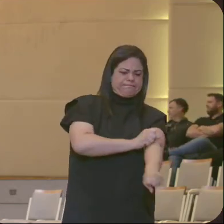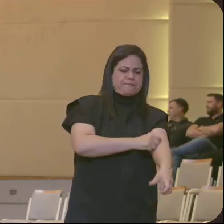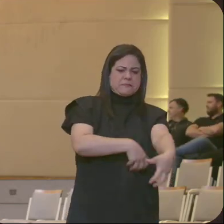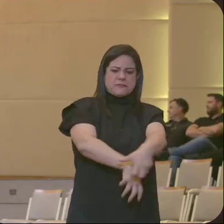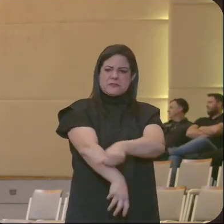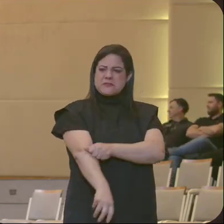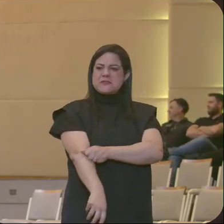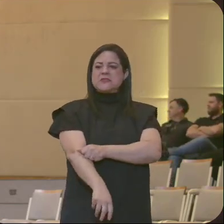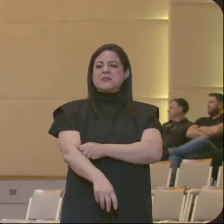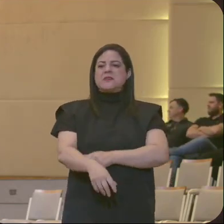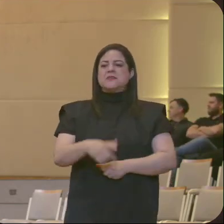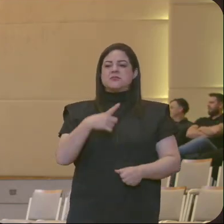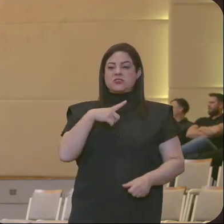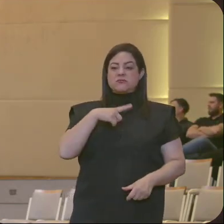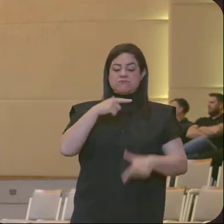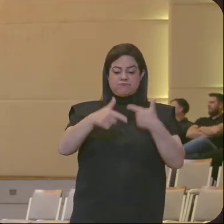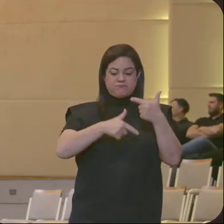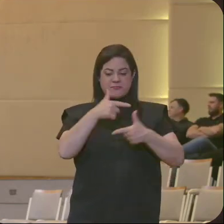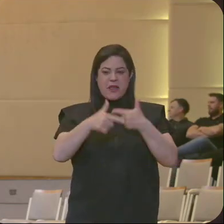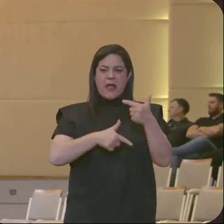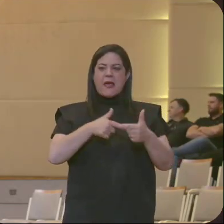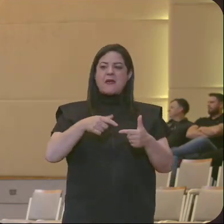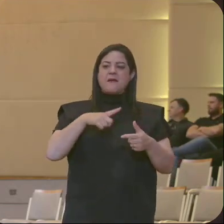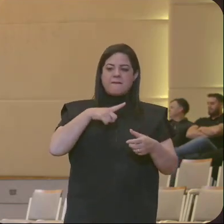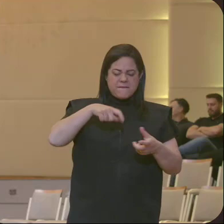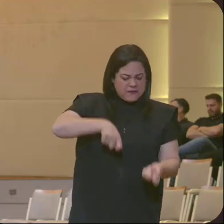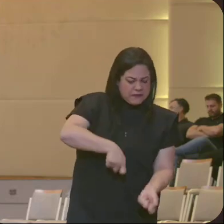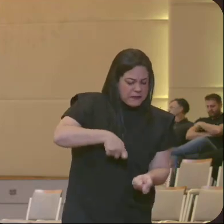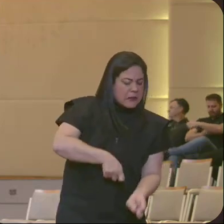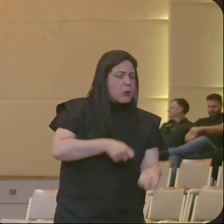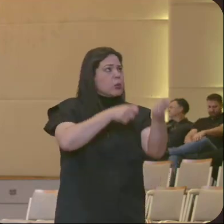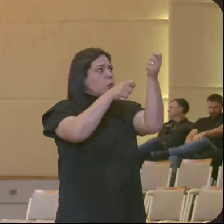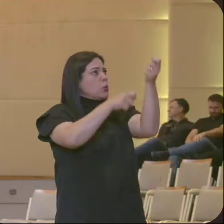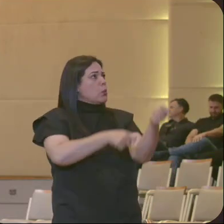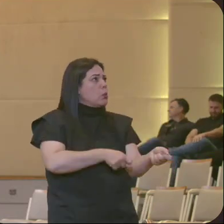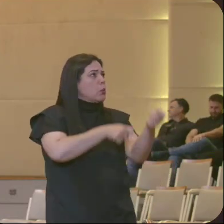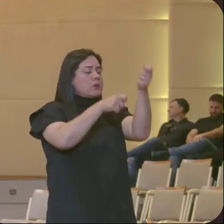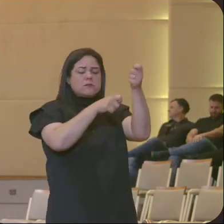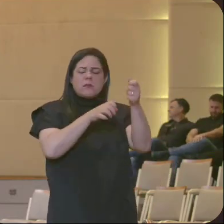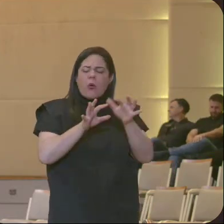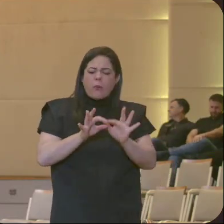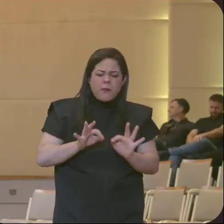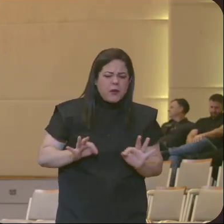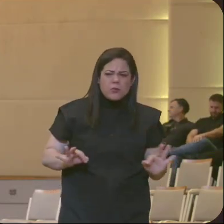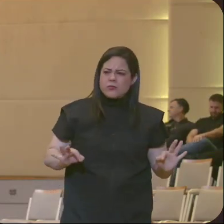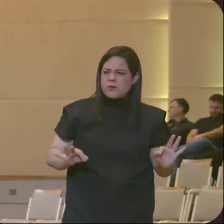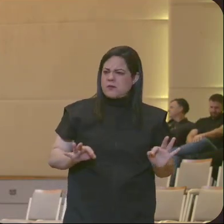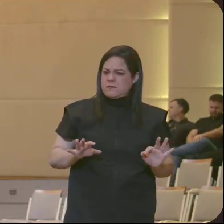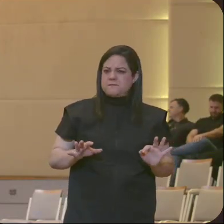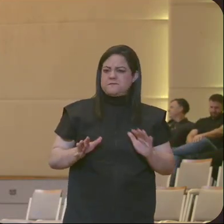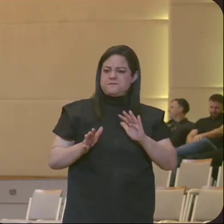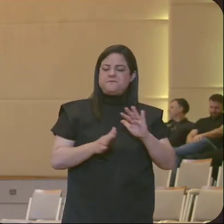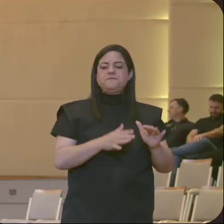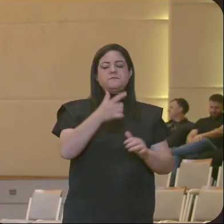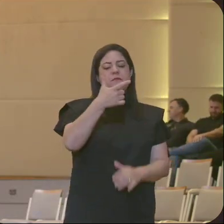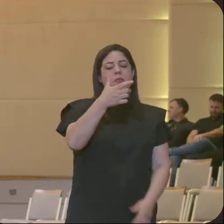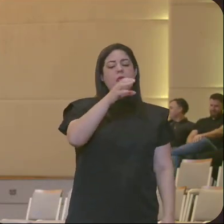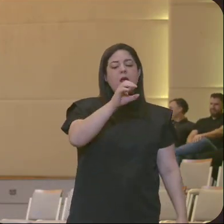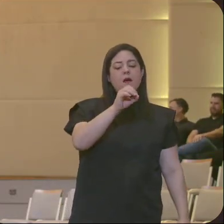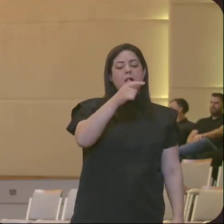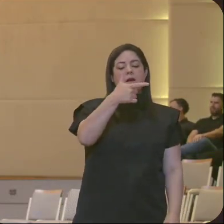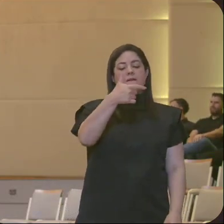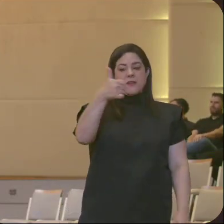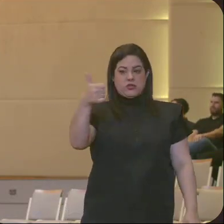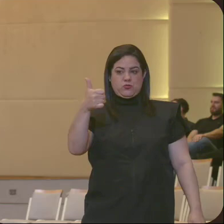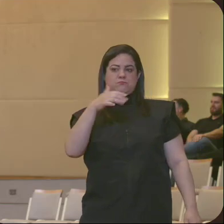com o rolo de tinta lá, de pintando paredes. E lá em 2021,